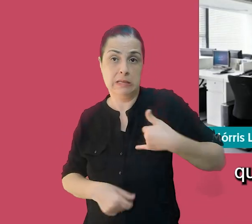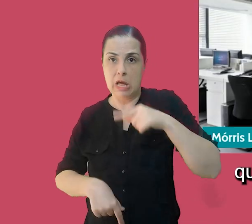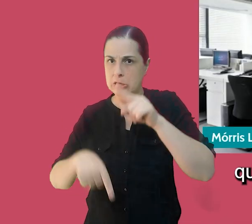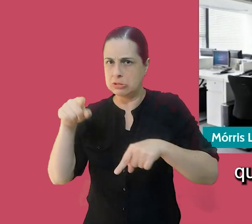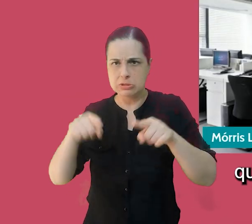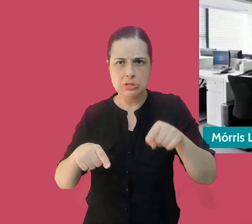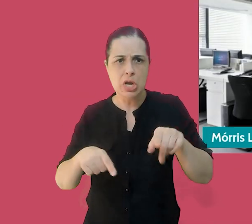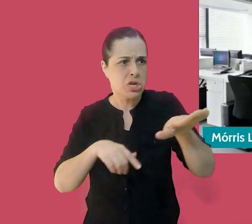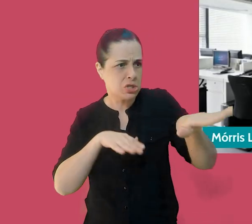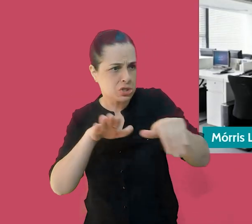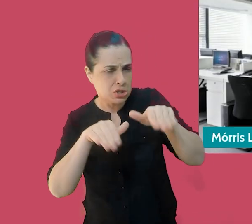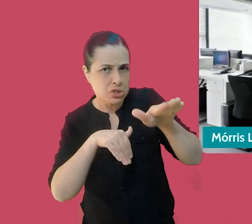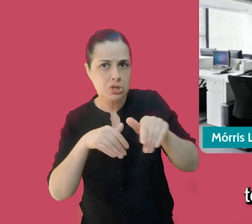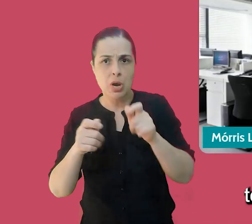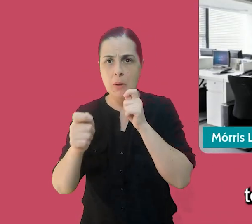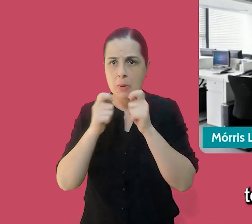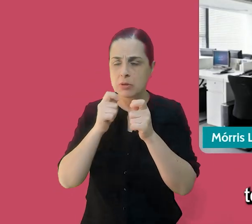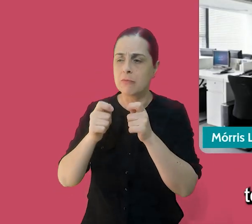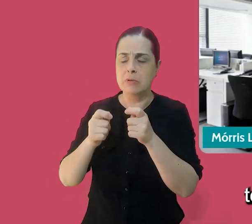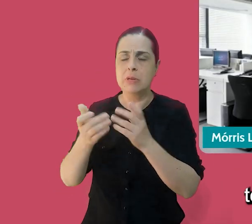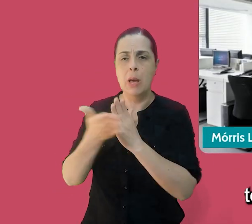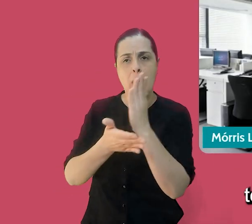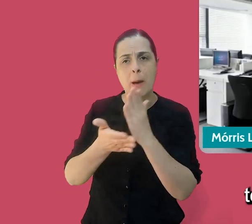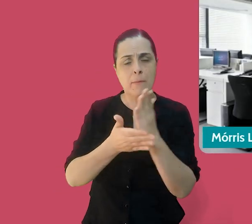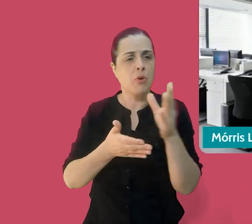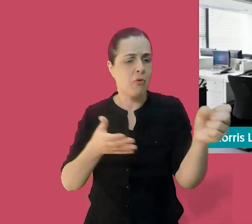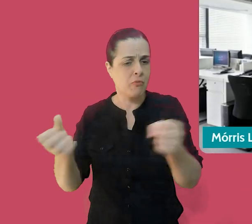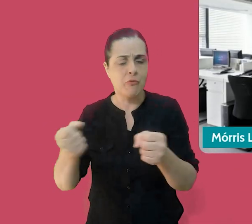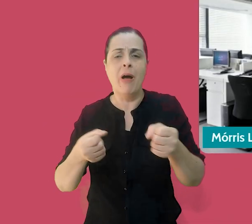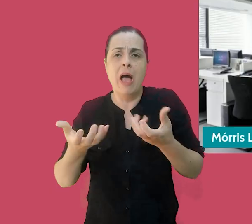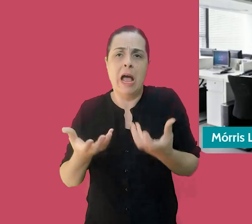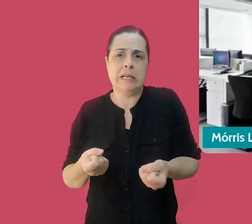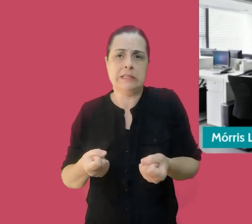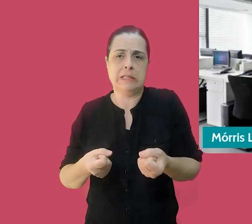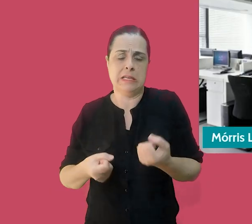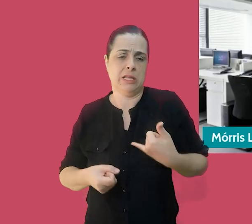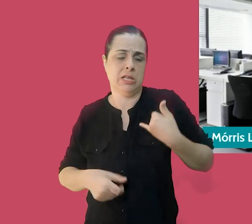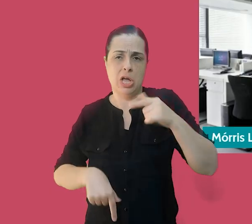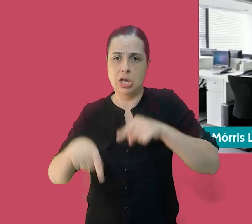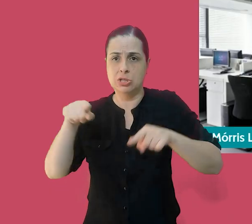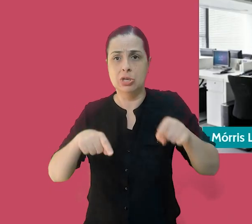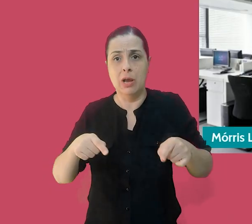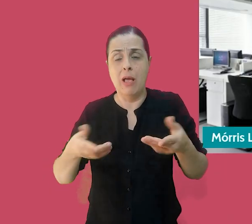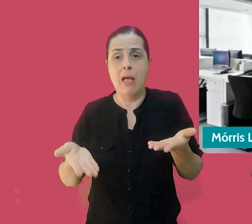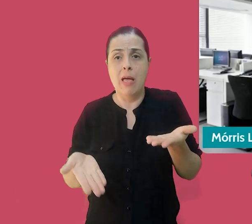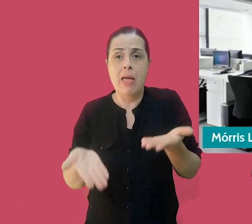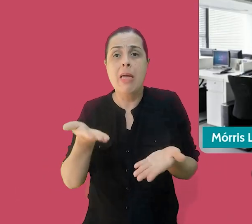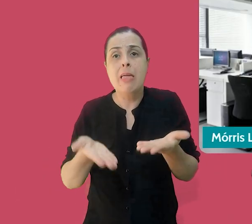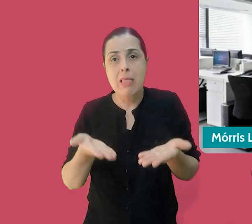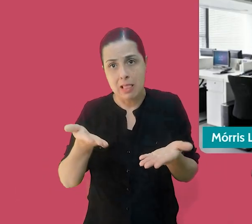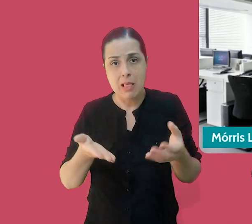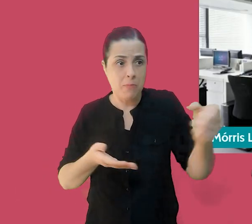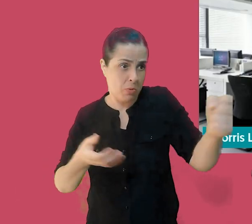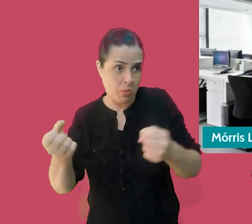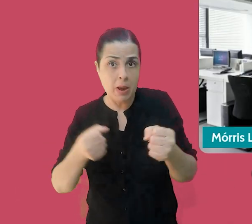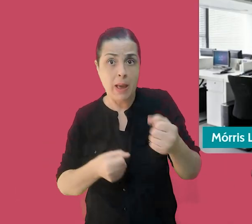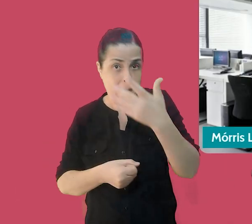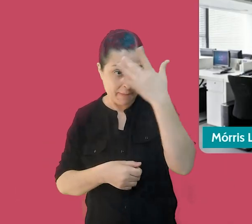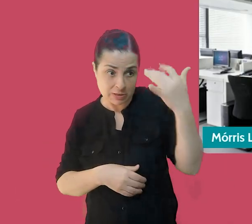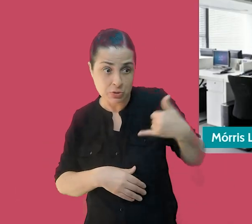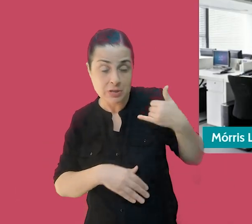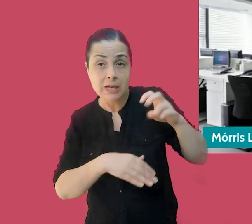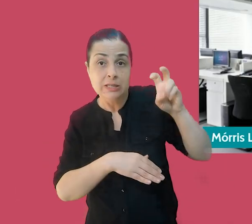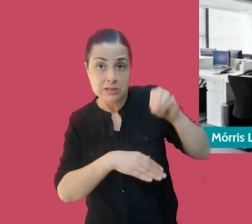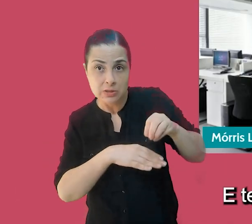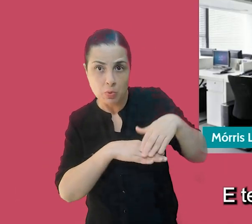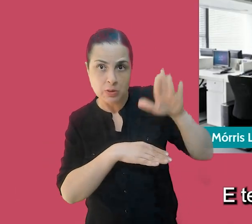de todas as idades, tendo mais esse equilíbrio, normalmente, né, trazendo mais pessoas 50 a mais de uma forma realmente